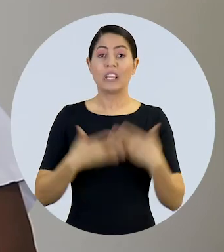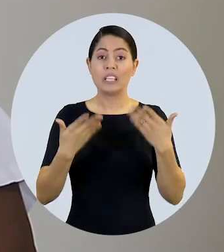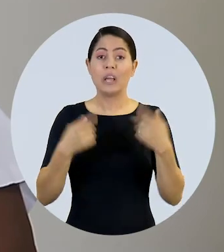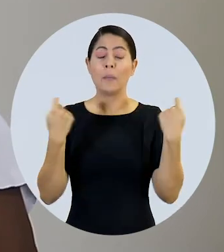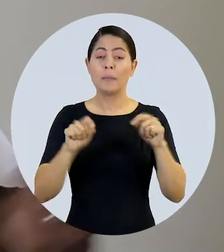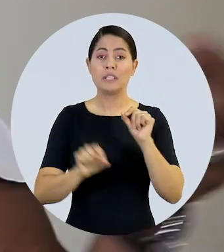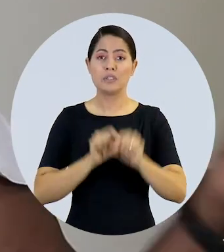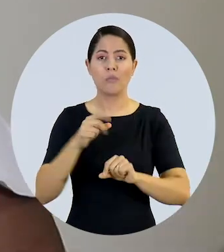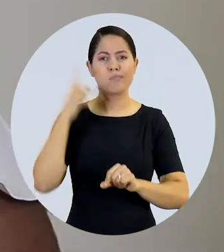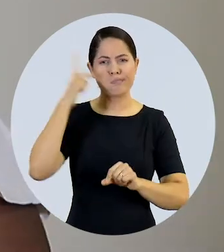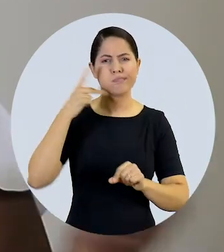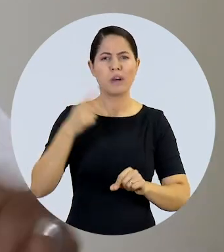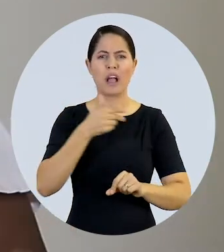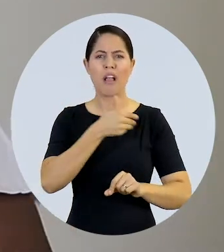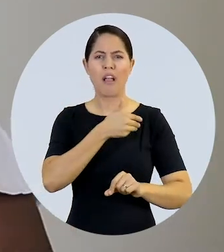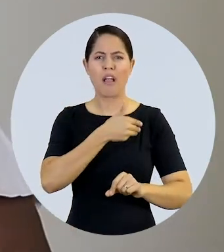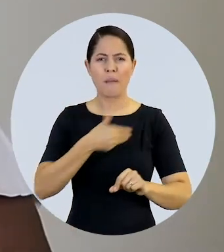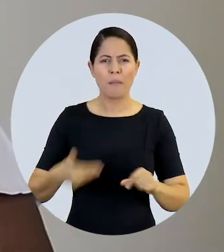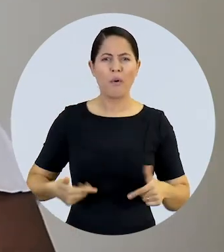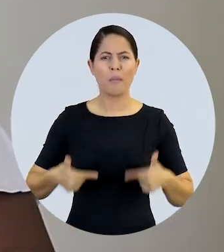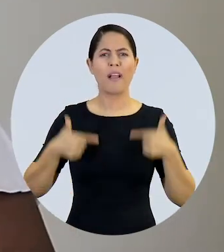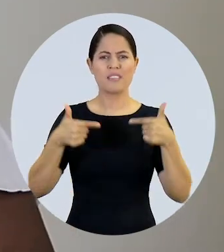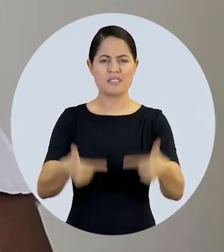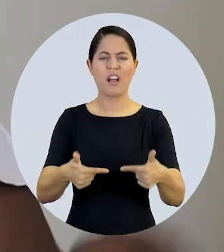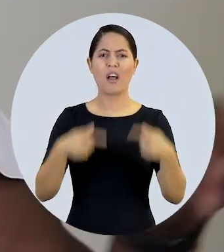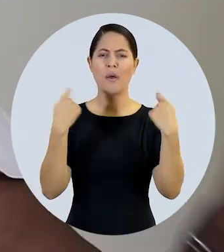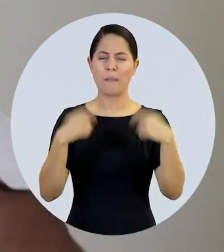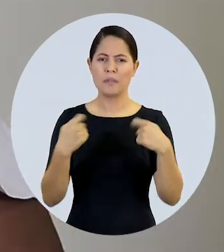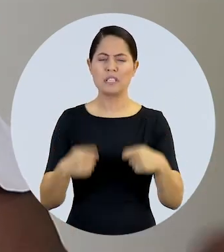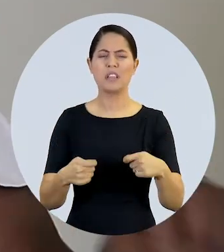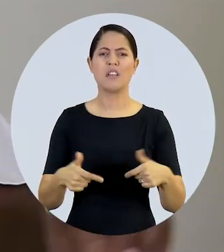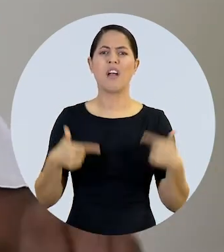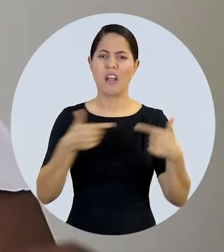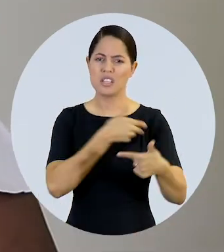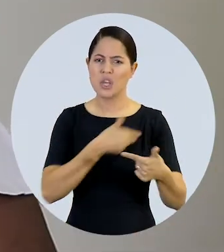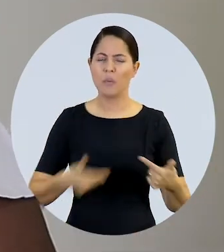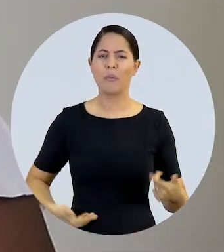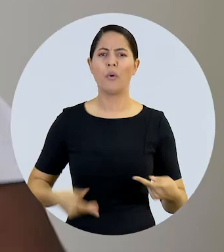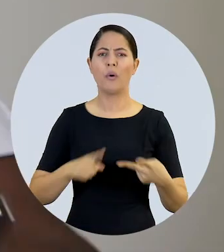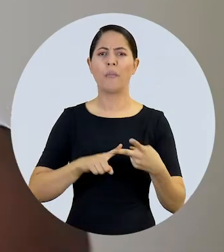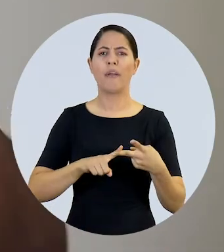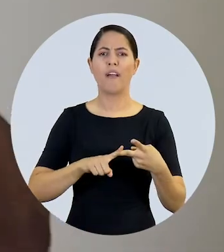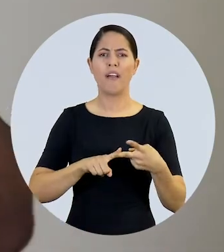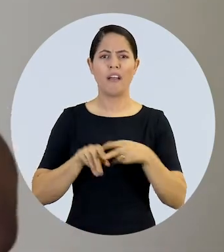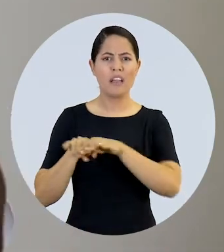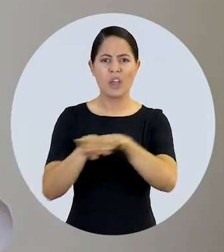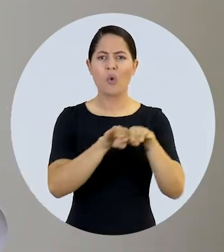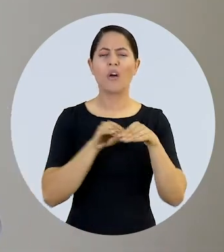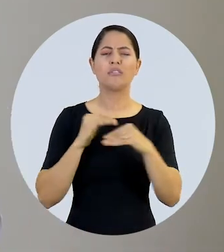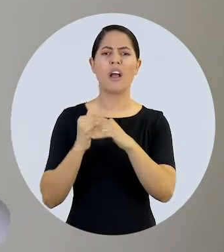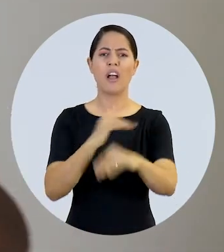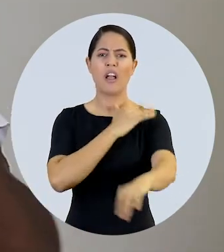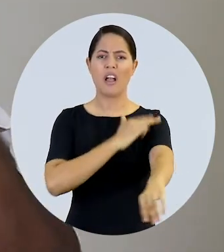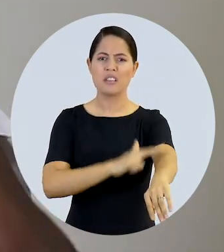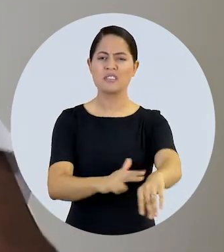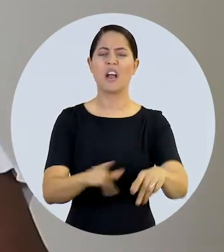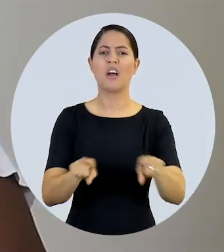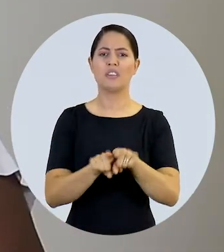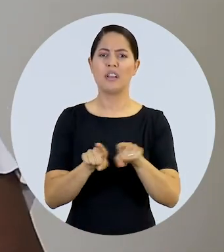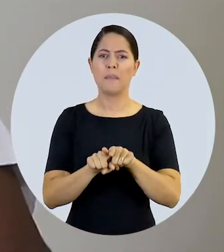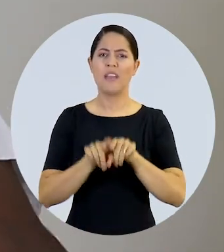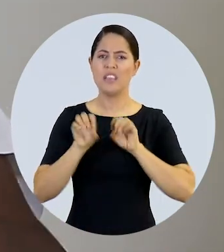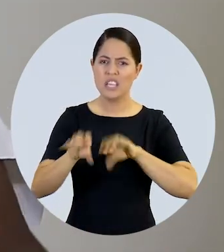sociedade brasileira. E por isso precisamos de políticas públicas de promoção da igualdade racial, políticas públicas de acesso à educação